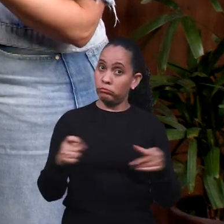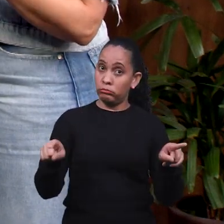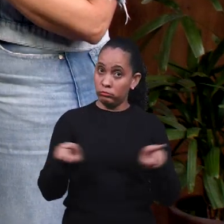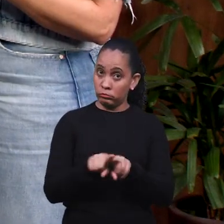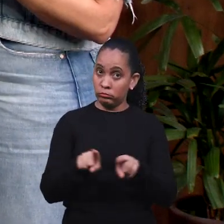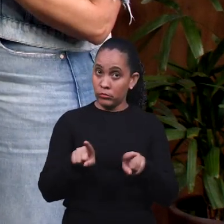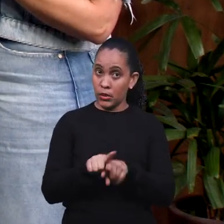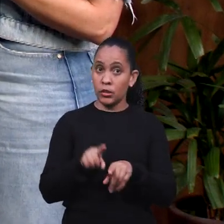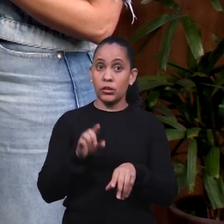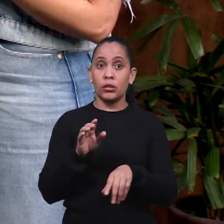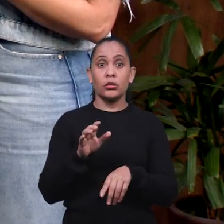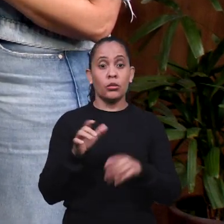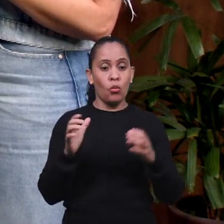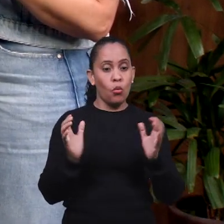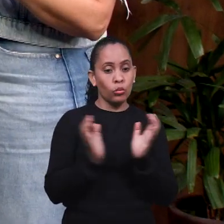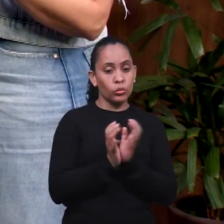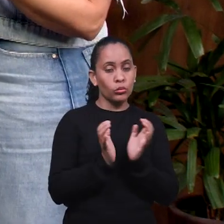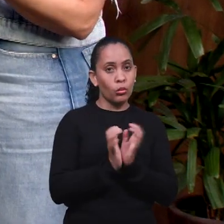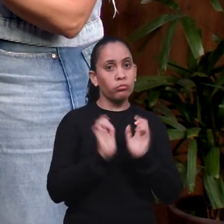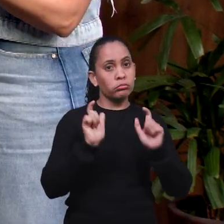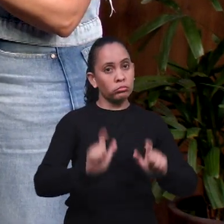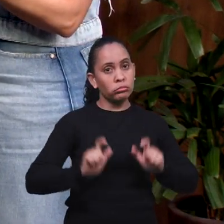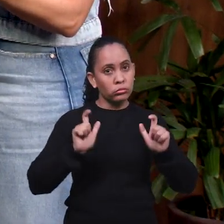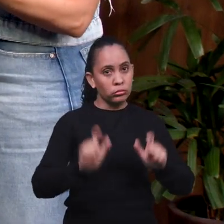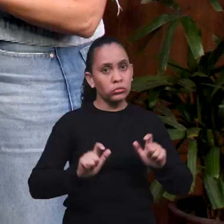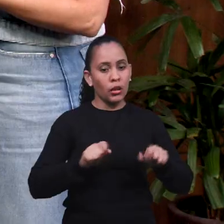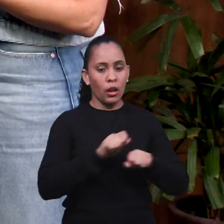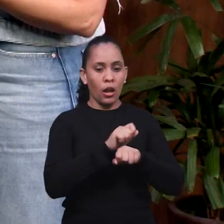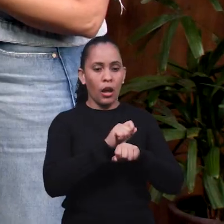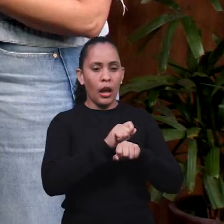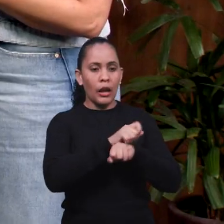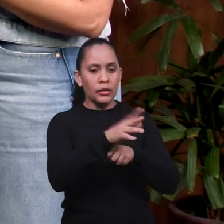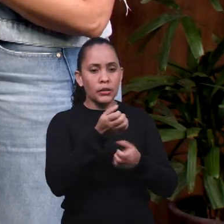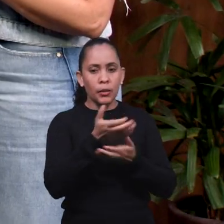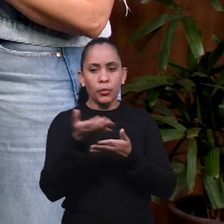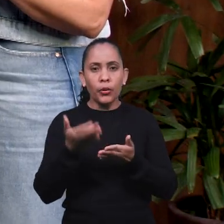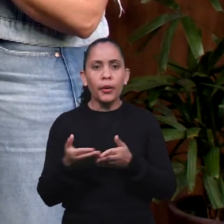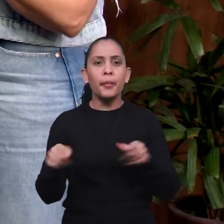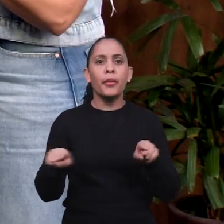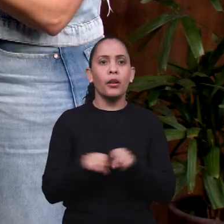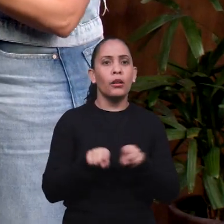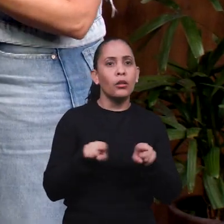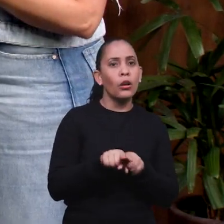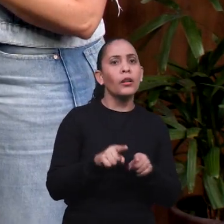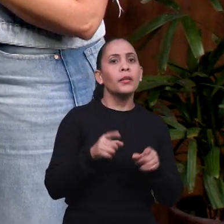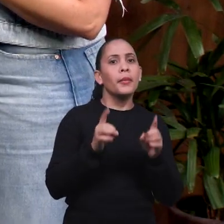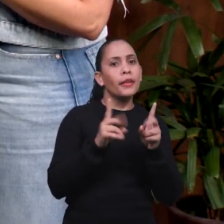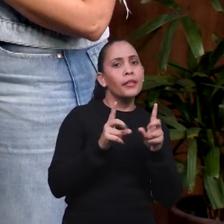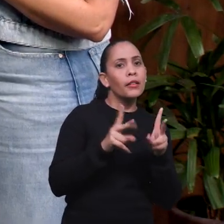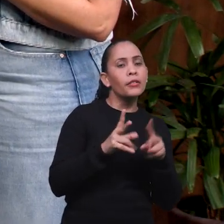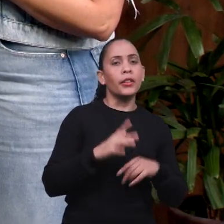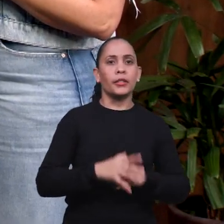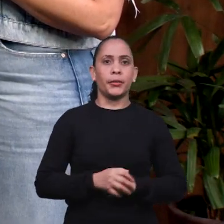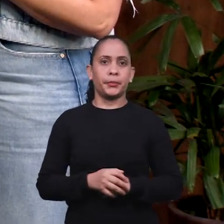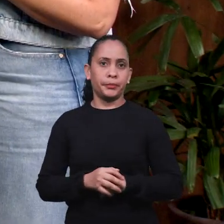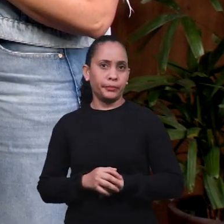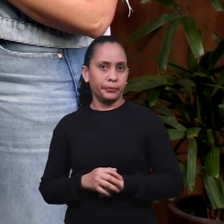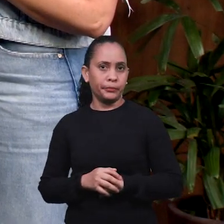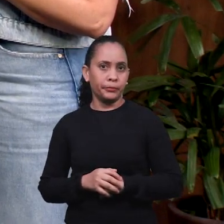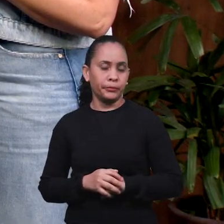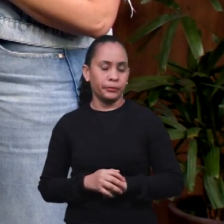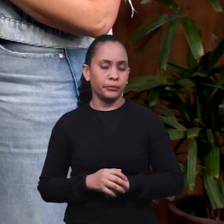técnica, ajuda os pequenos produtores para fazer uma melhor distribuição do seu produto, da comercialização?